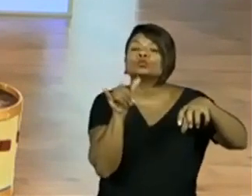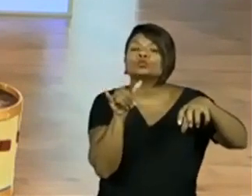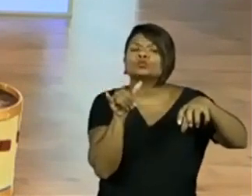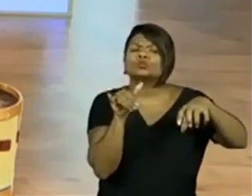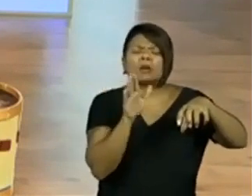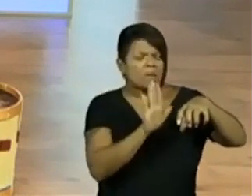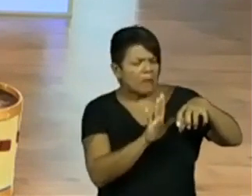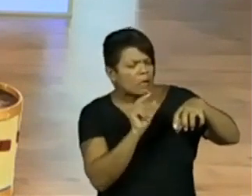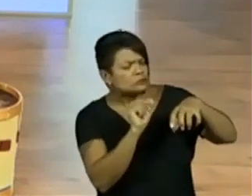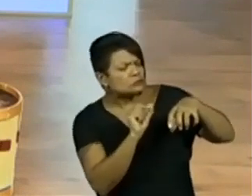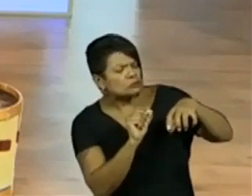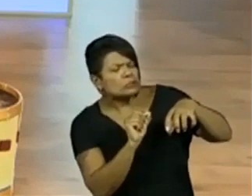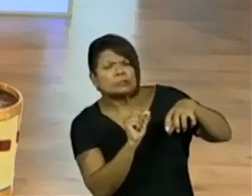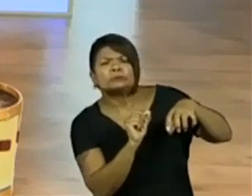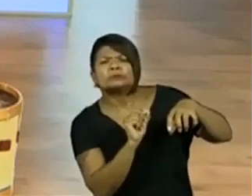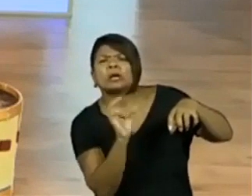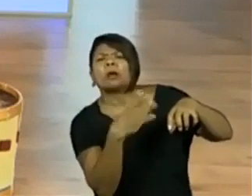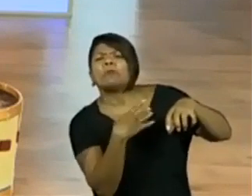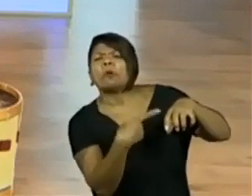Mas o que é acabou?